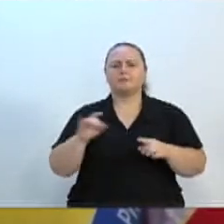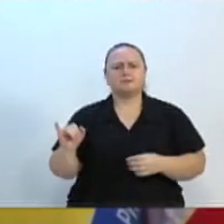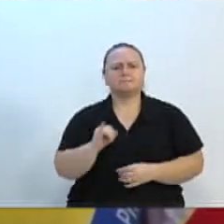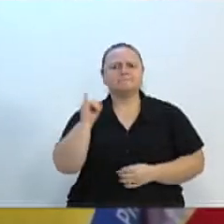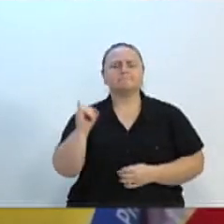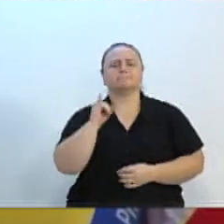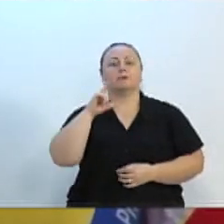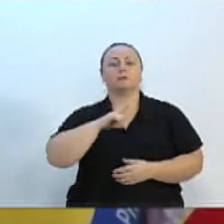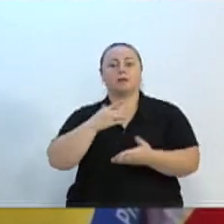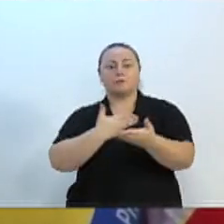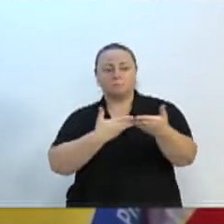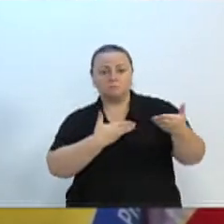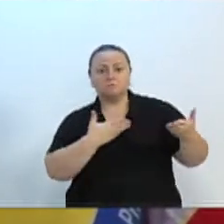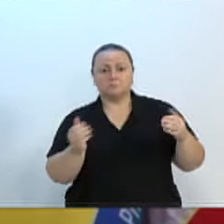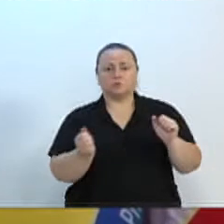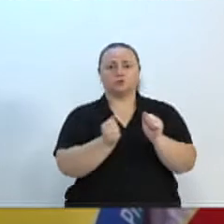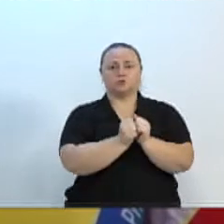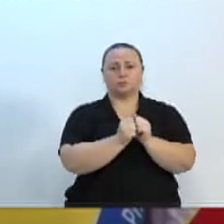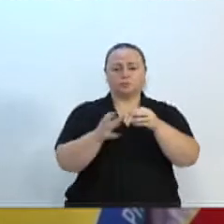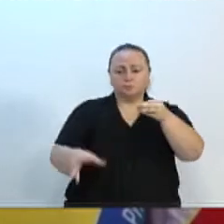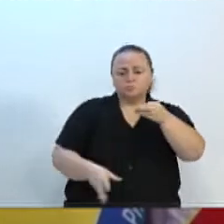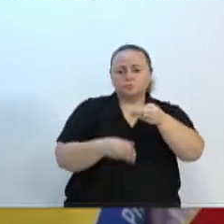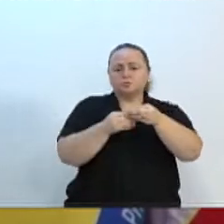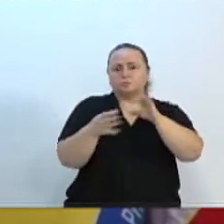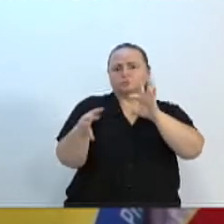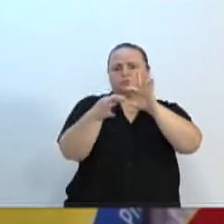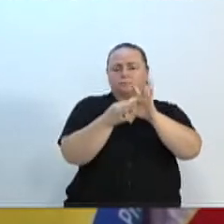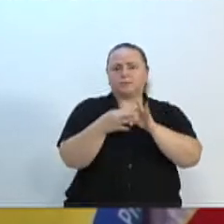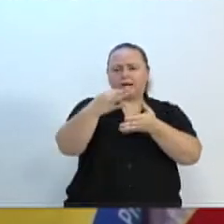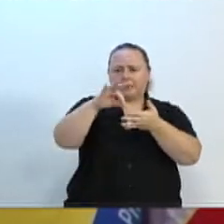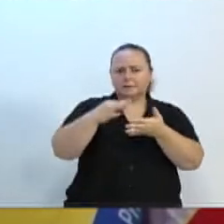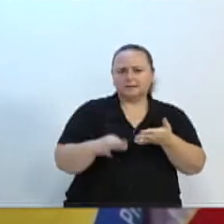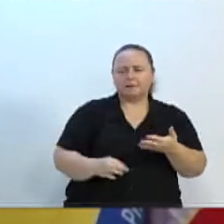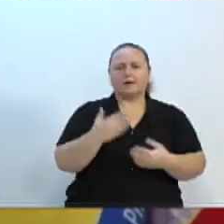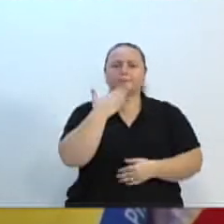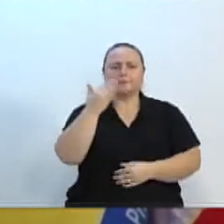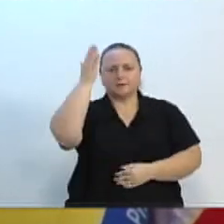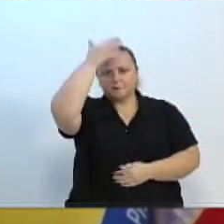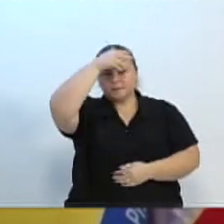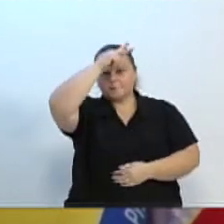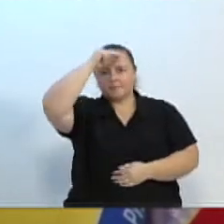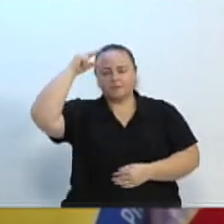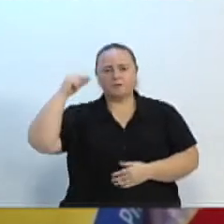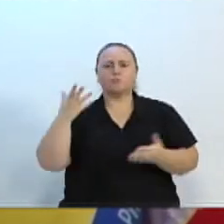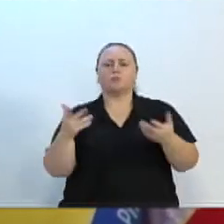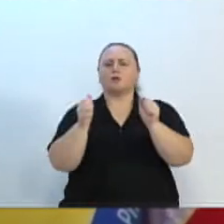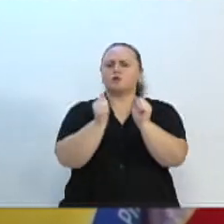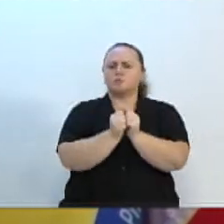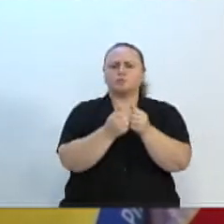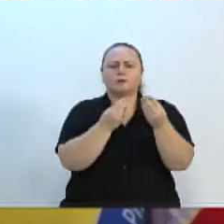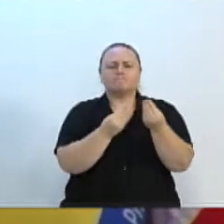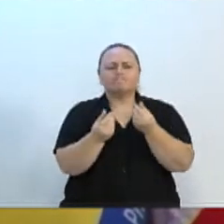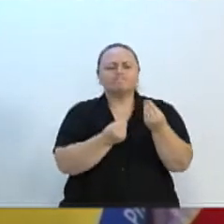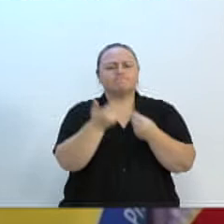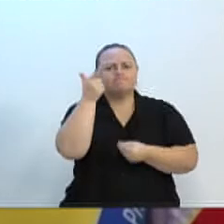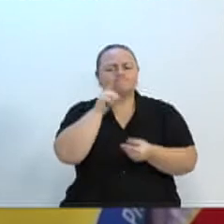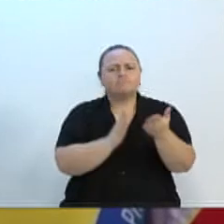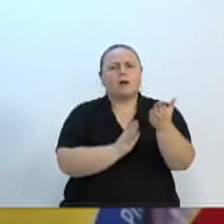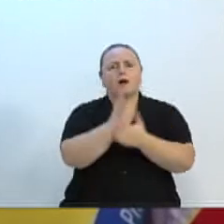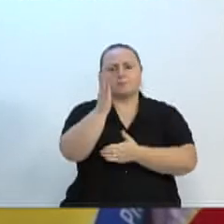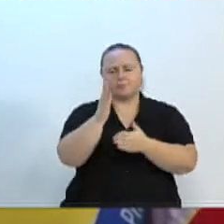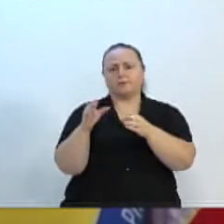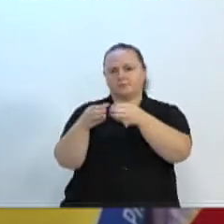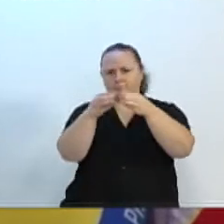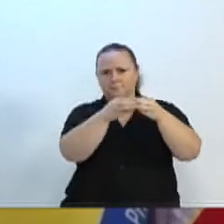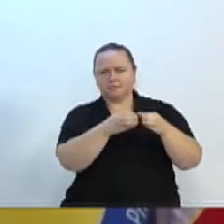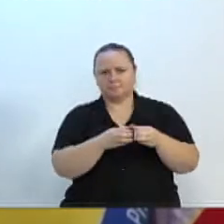querendo fazer contribuição, solicitando também ao Executivo sensibilidade nessa demanda, nessa questão que está sendo trazida por alguns coletivos aqui